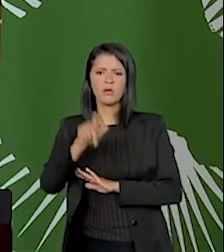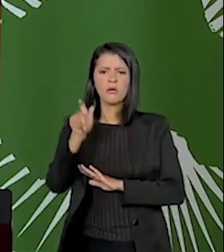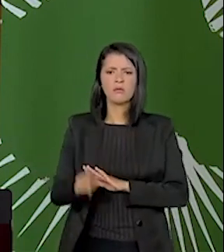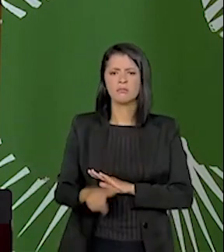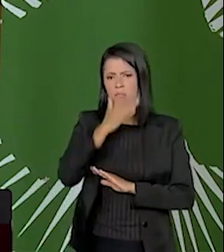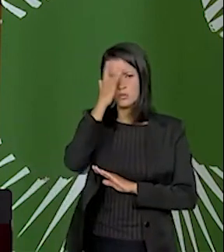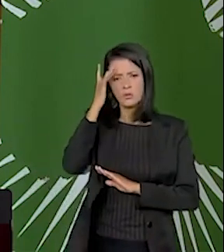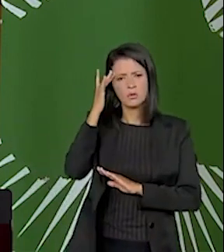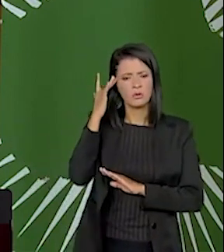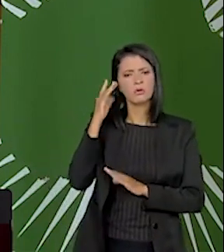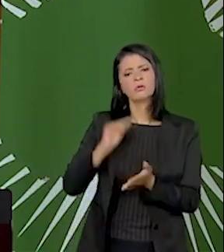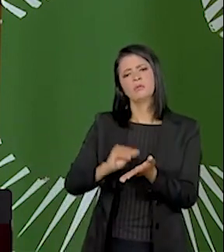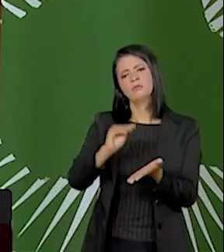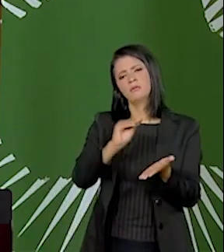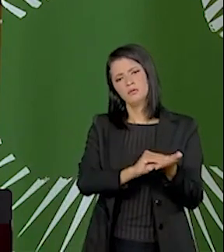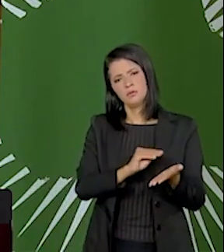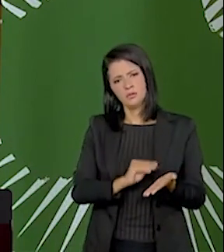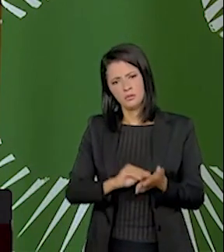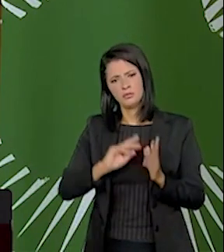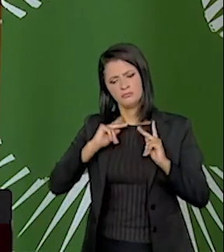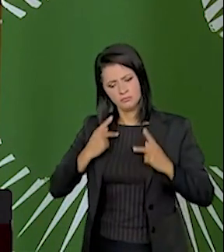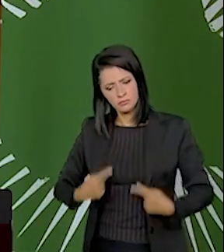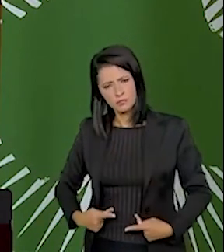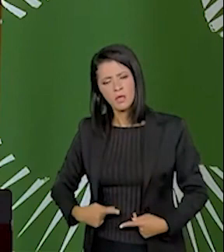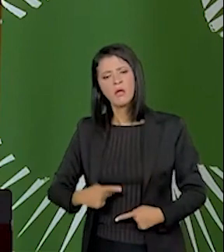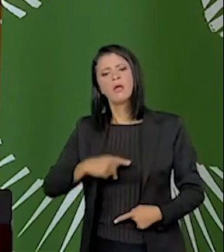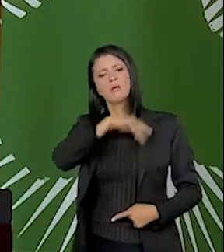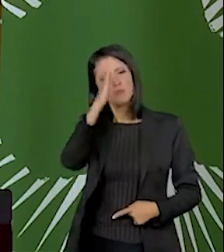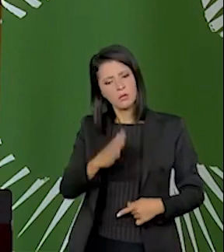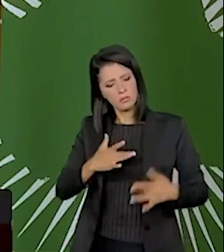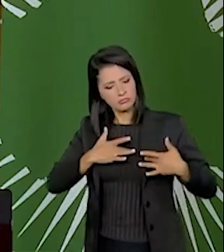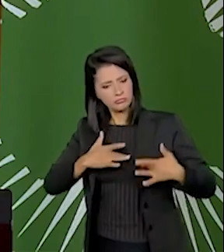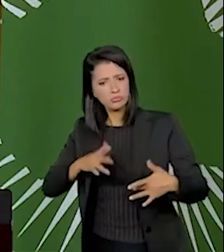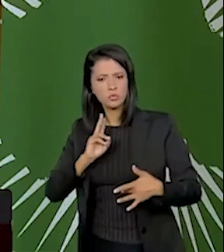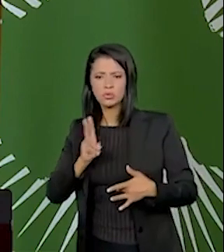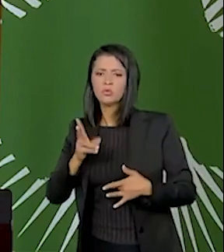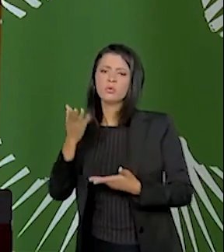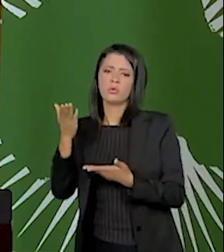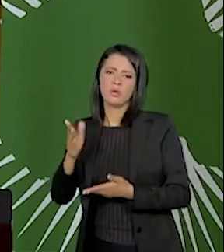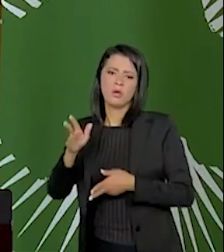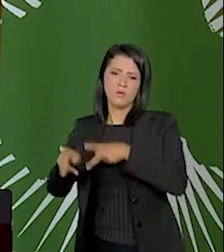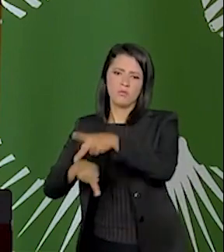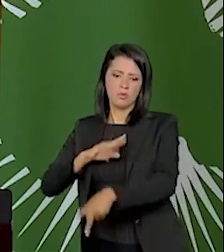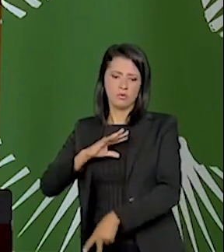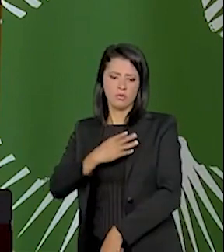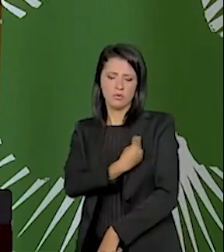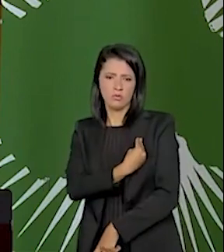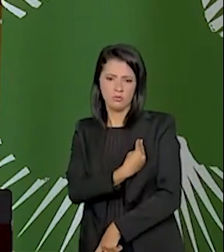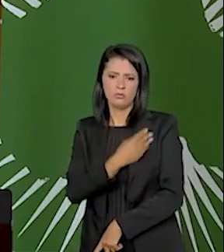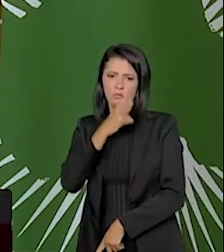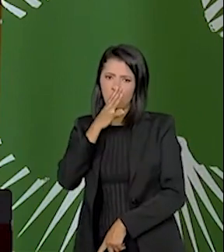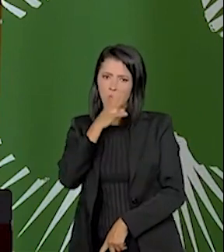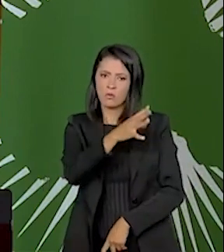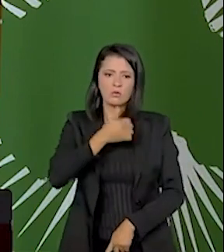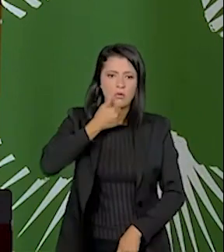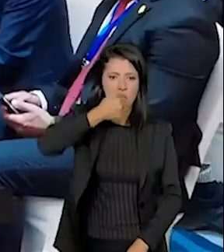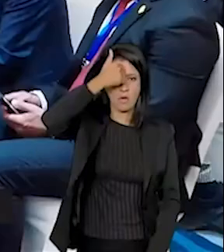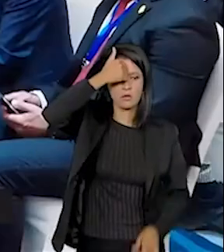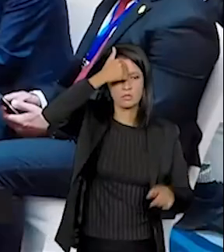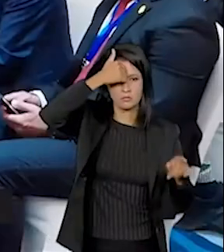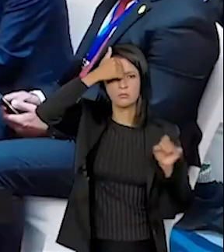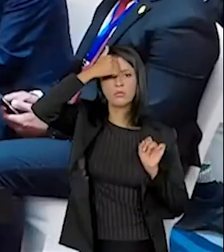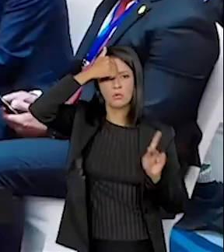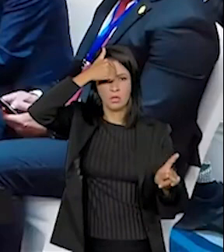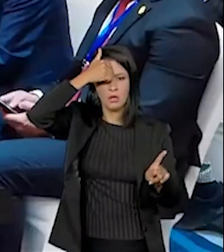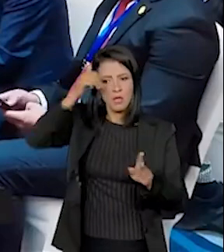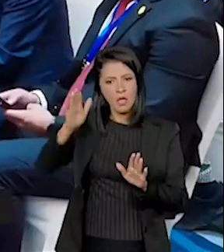mundo então o Brasil continua a solidário ao povo palestino o Brasil condenou o ramaz sabe